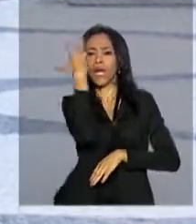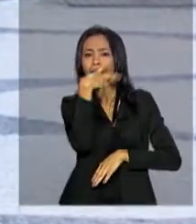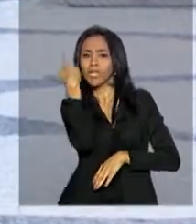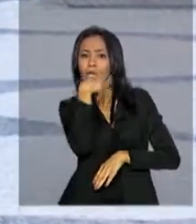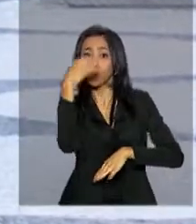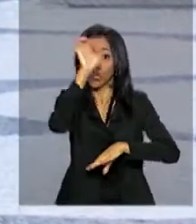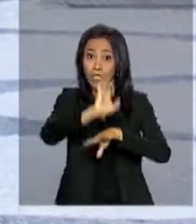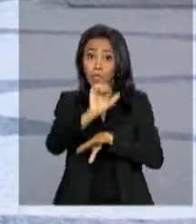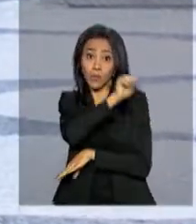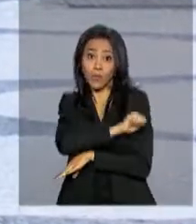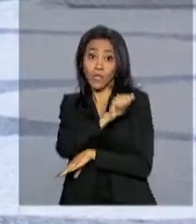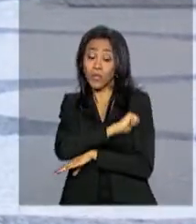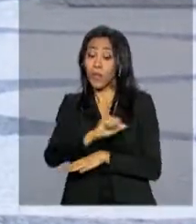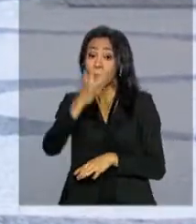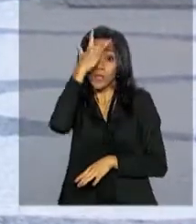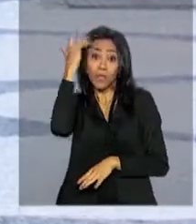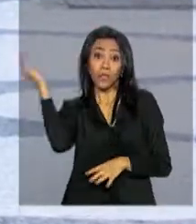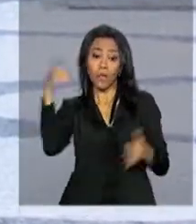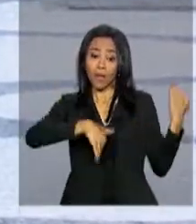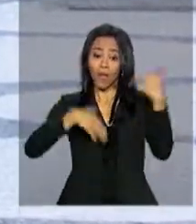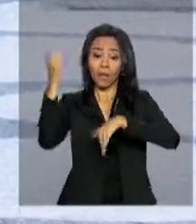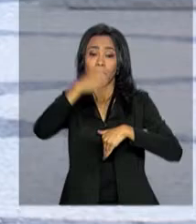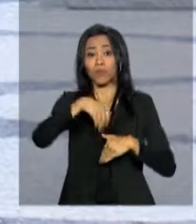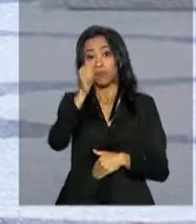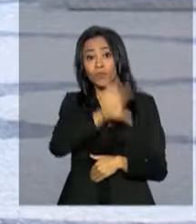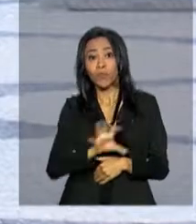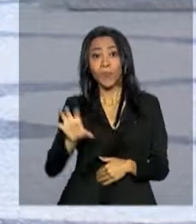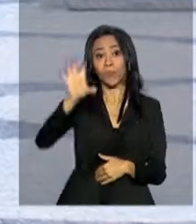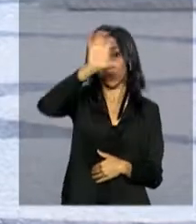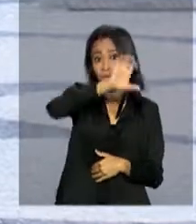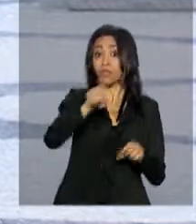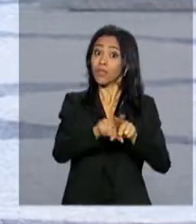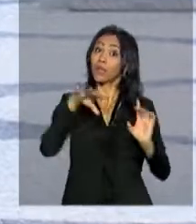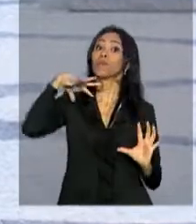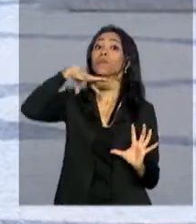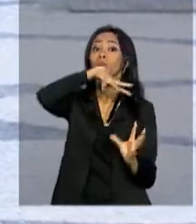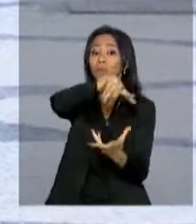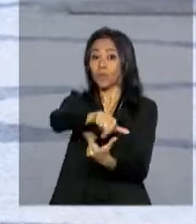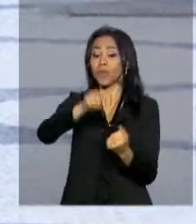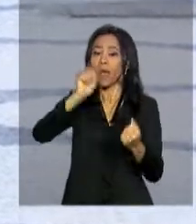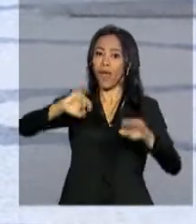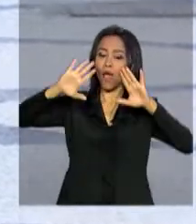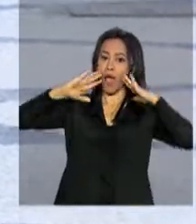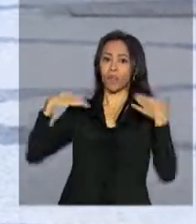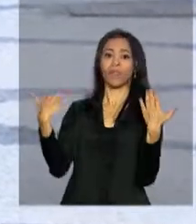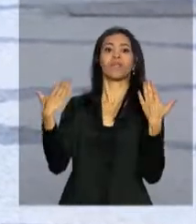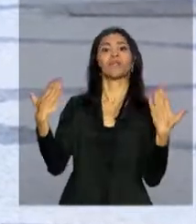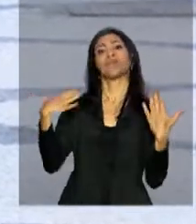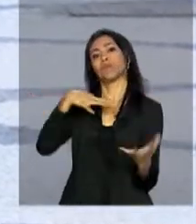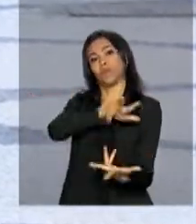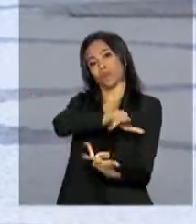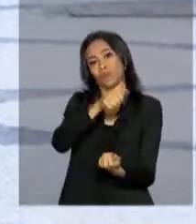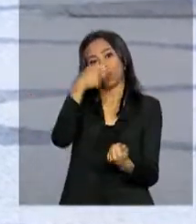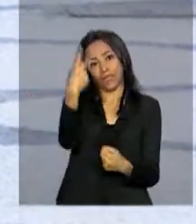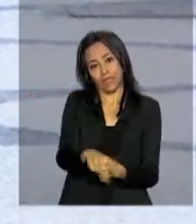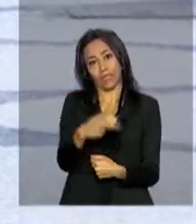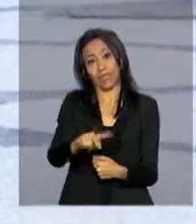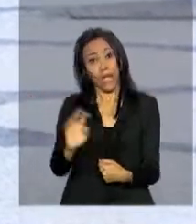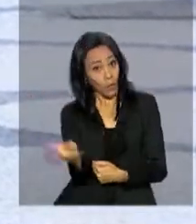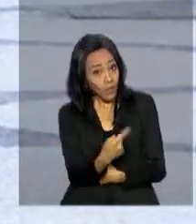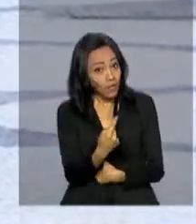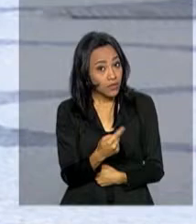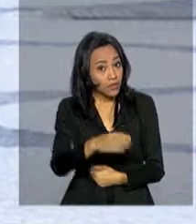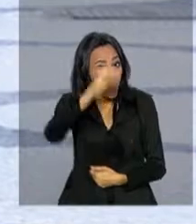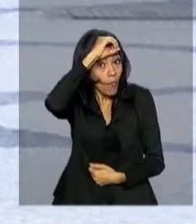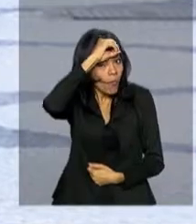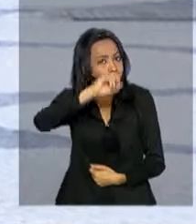Janeiro recebe turistas de todos os cantos do Brasil e do mundo. A cidade é vitrine do país e o que acontece aqui não costuma passar em